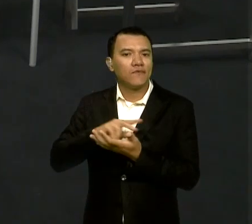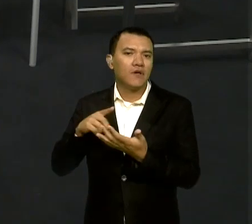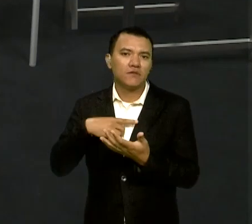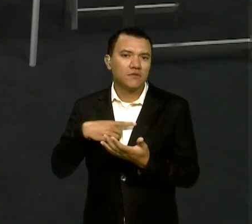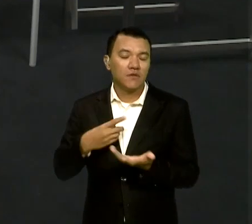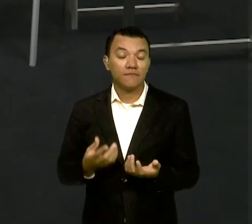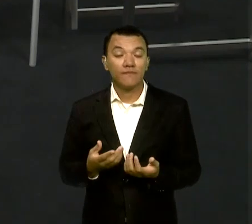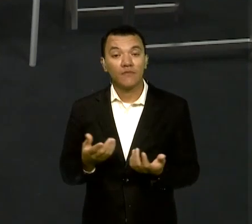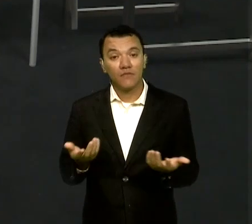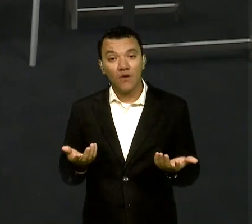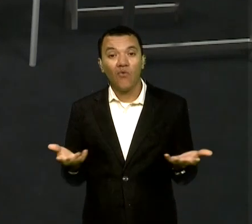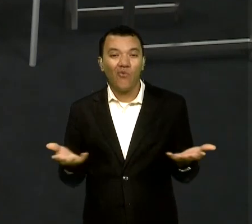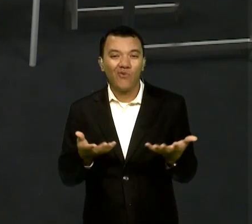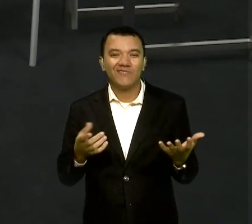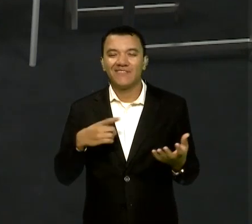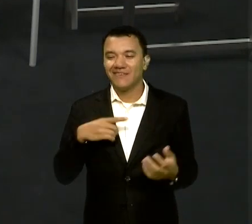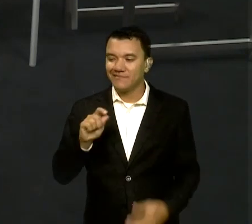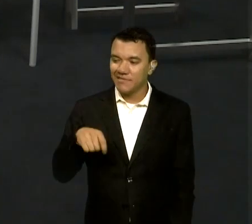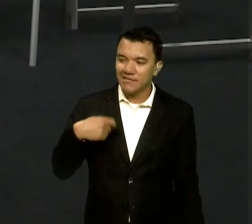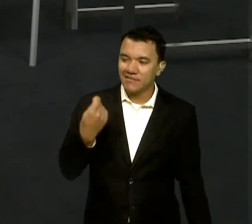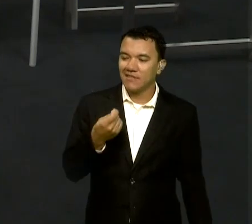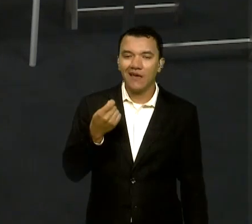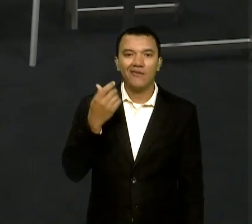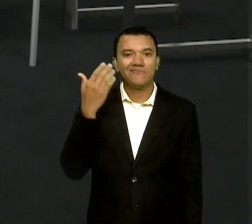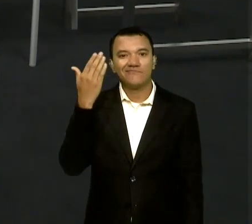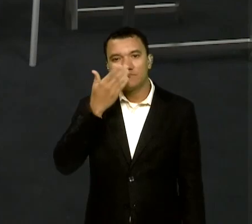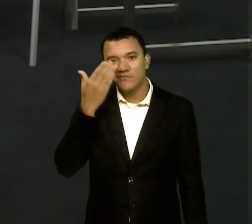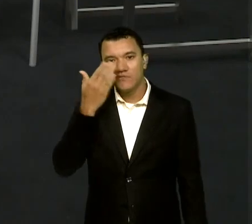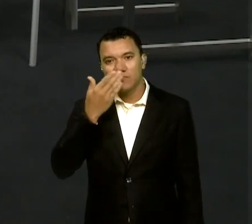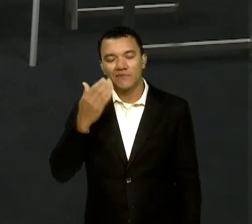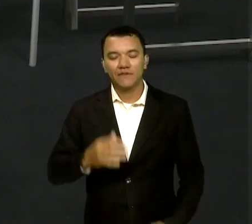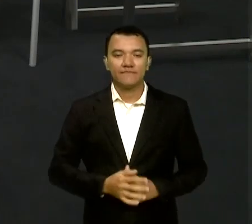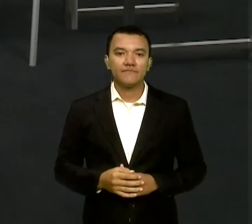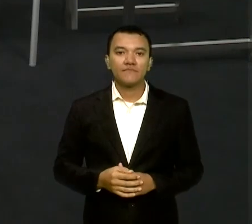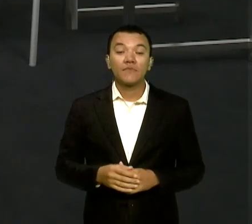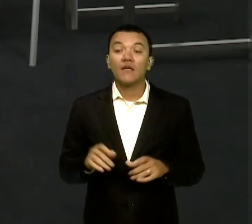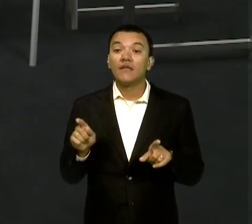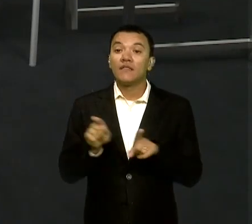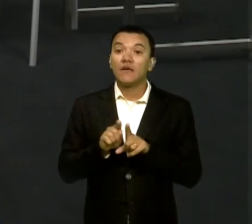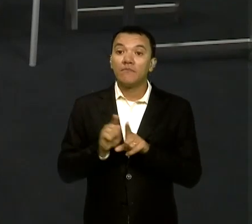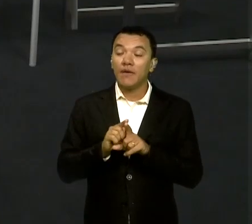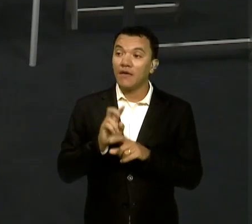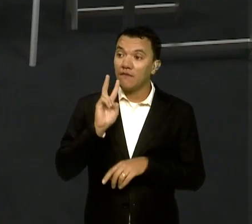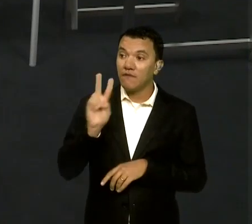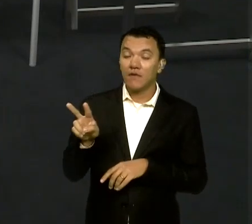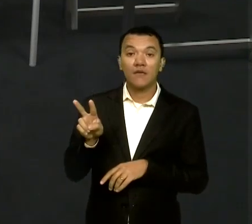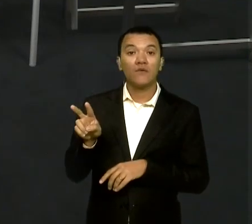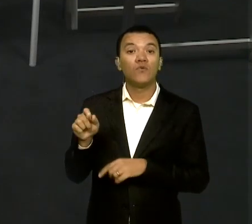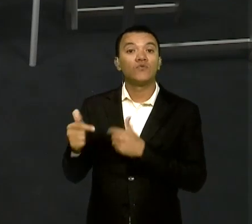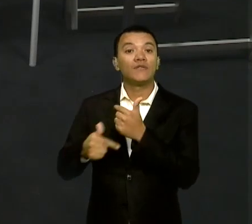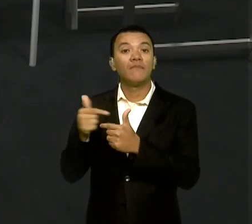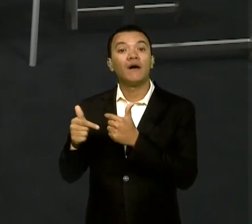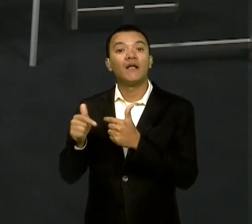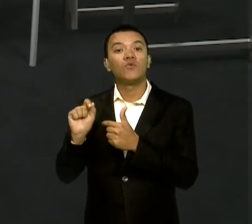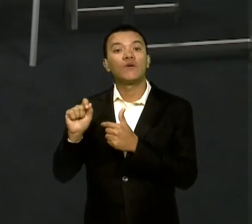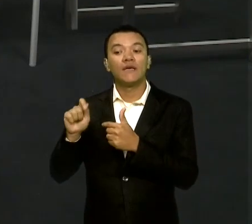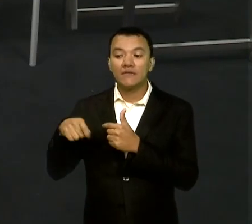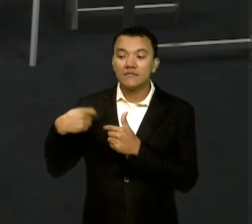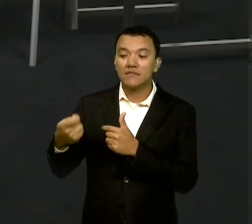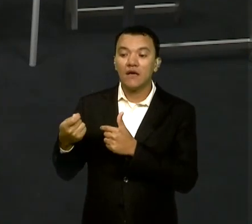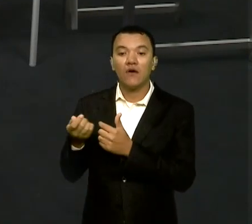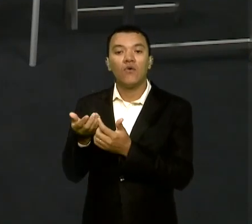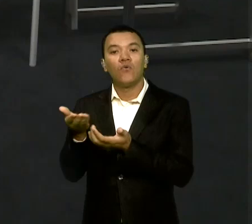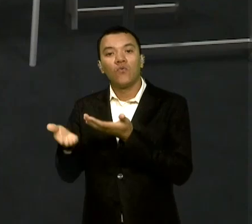muita invisibilidade, não é? Sim. E o não reconhecimento desse trabalho, sim, que é o trabalho do cuidar. Do cuidar. Do cuidar do alimento.